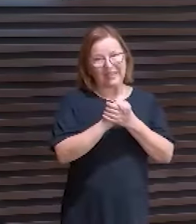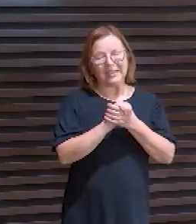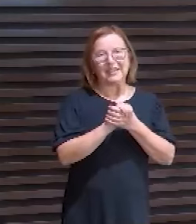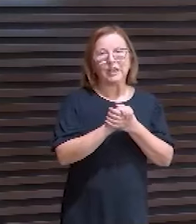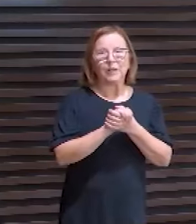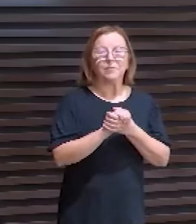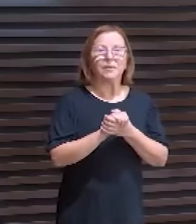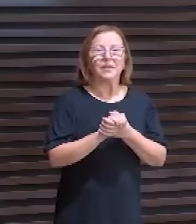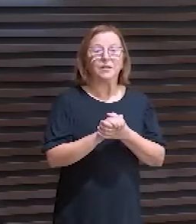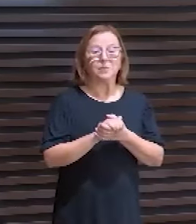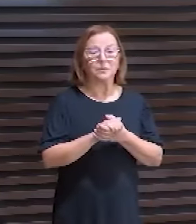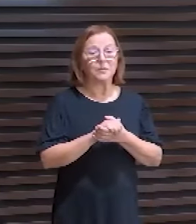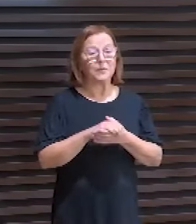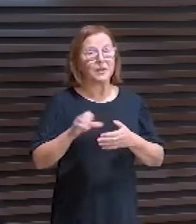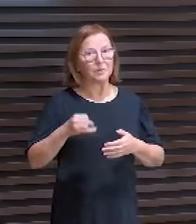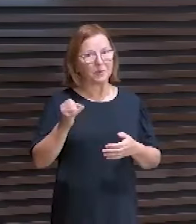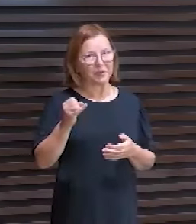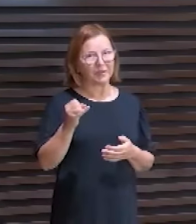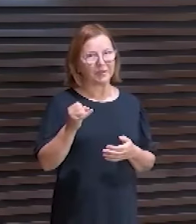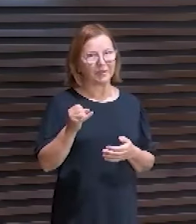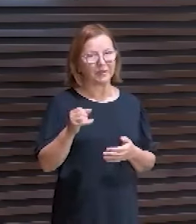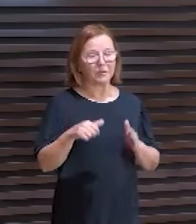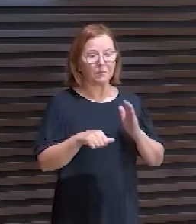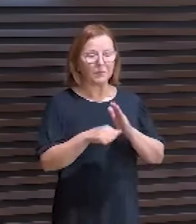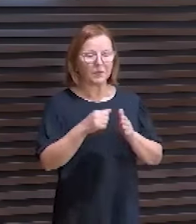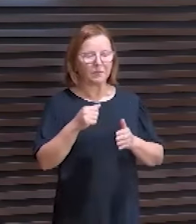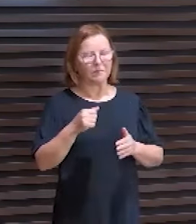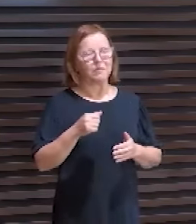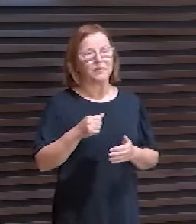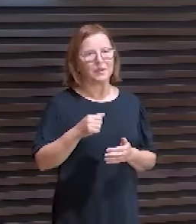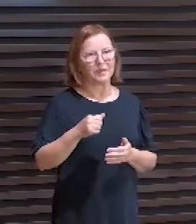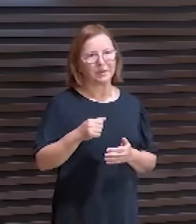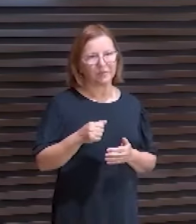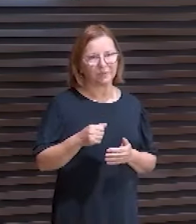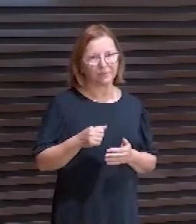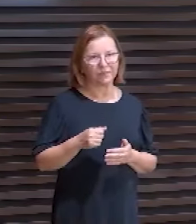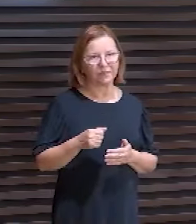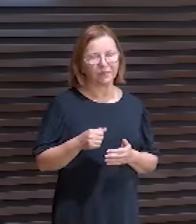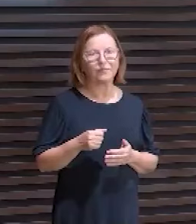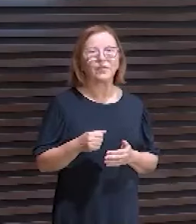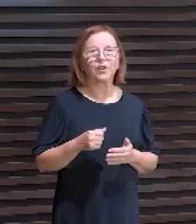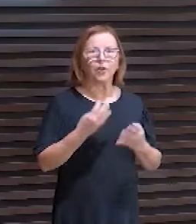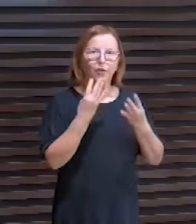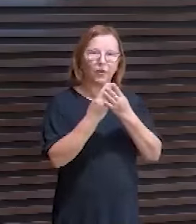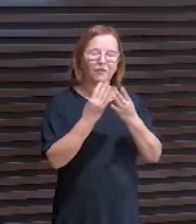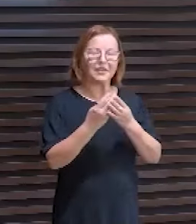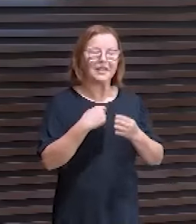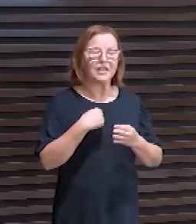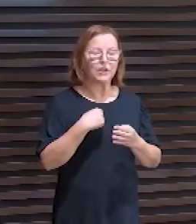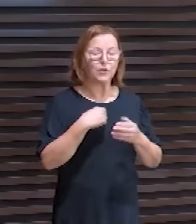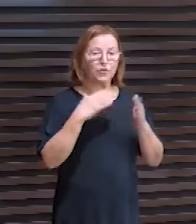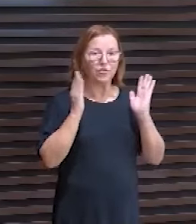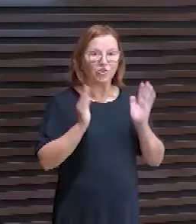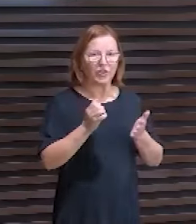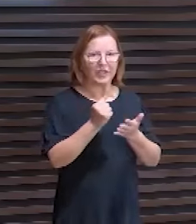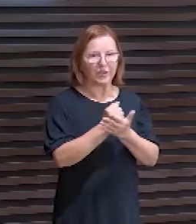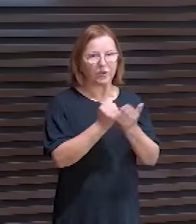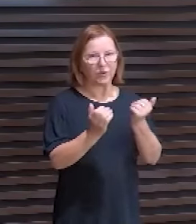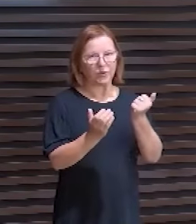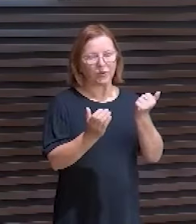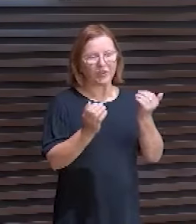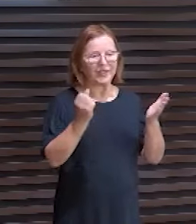primeiro eu estou crucificado e depois para que a vida de Cristo se manifeste